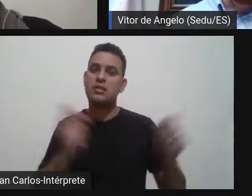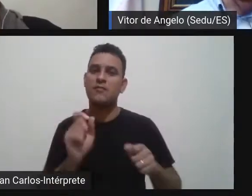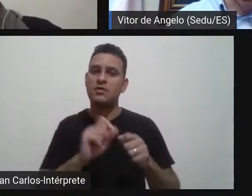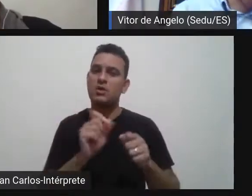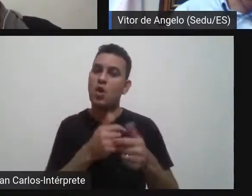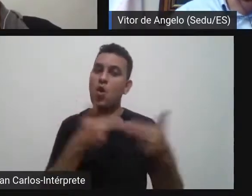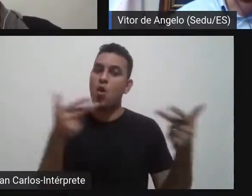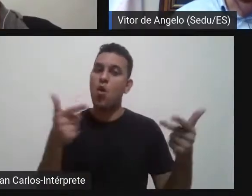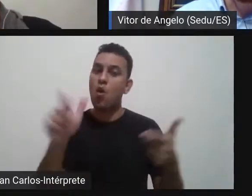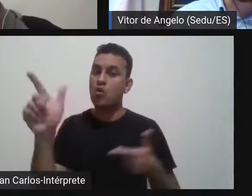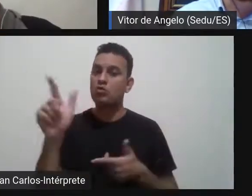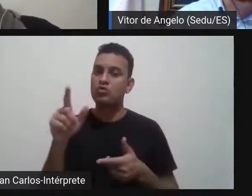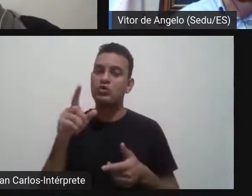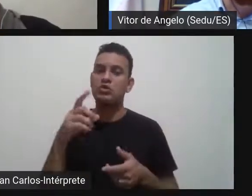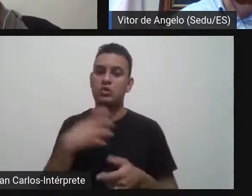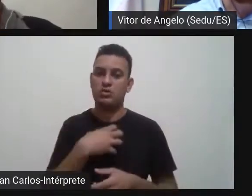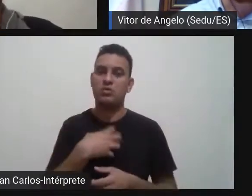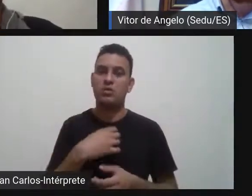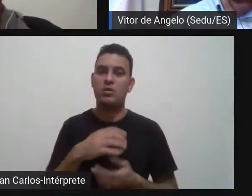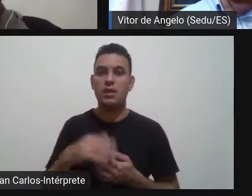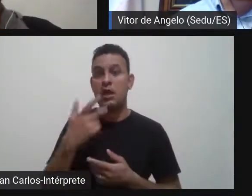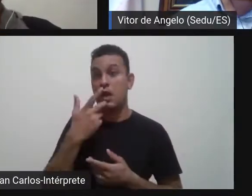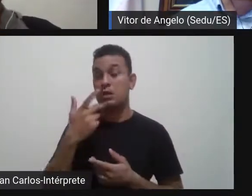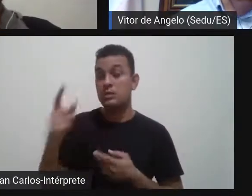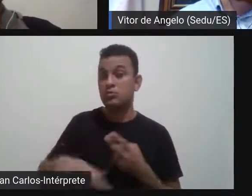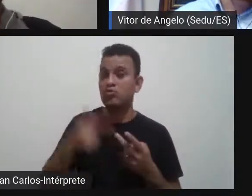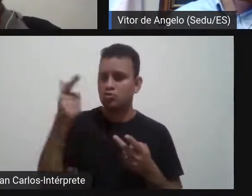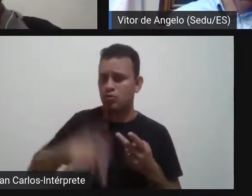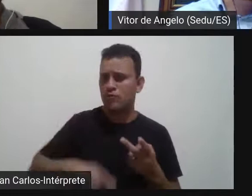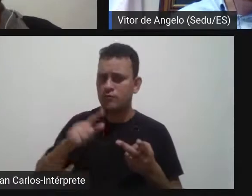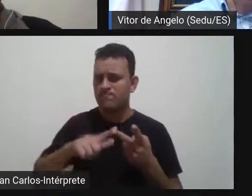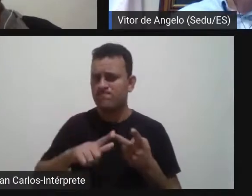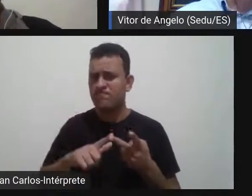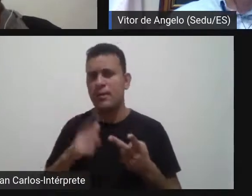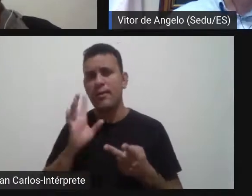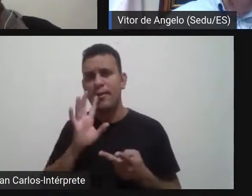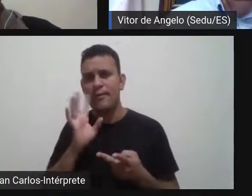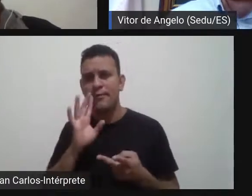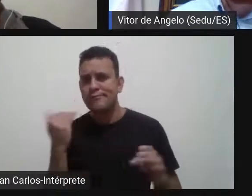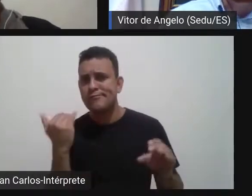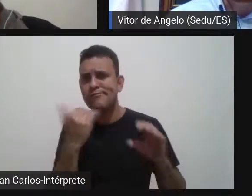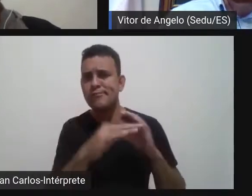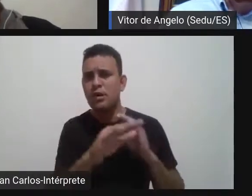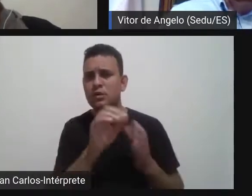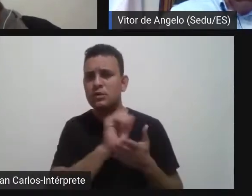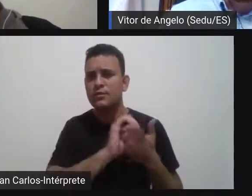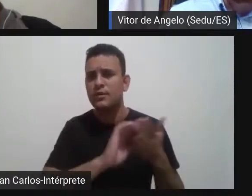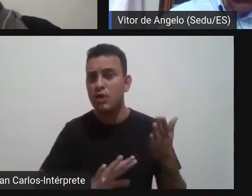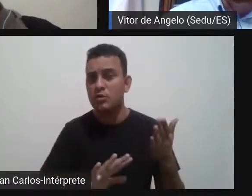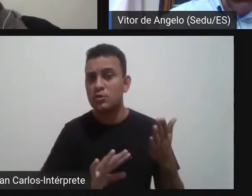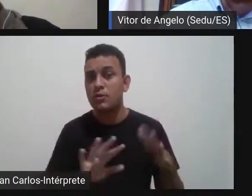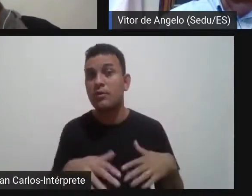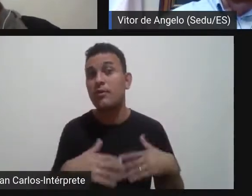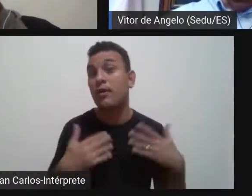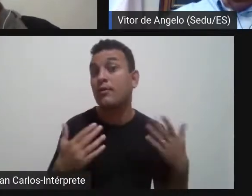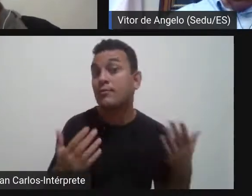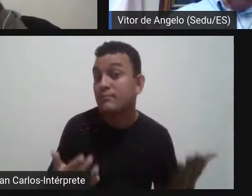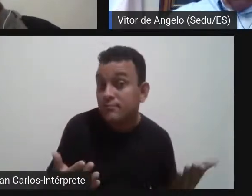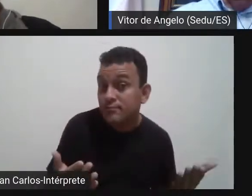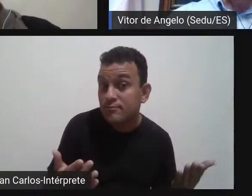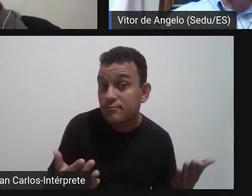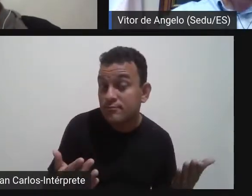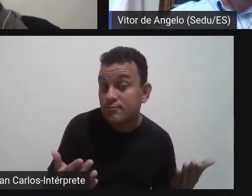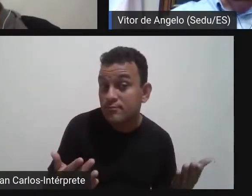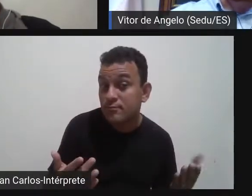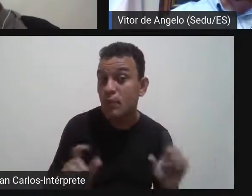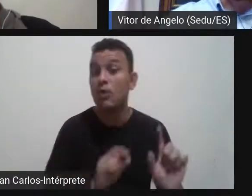forma. Mas uma segunda fala que eu escuto muito é essa. Não, legal, a gente manda o exercício, mas e aí, né? O que